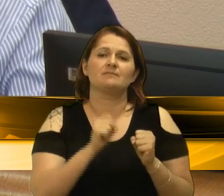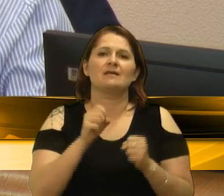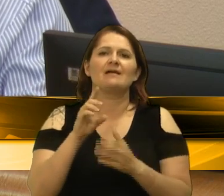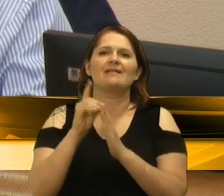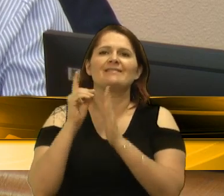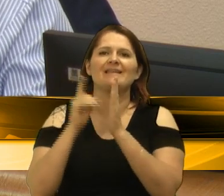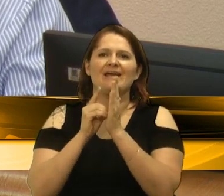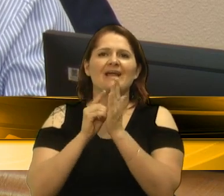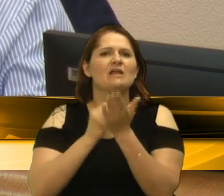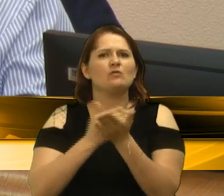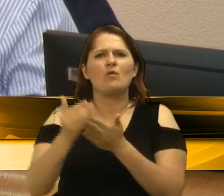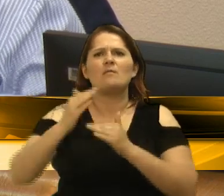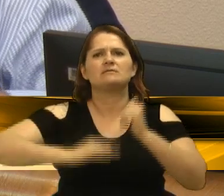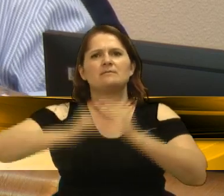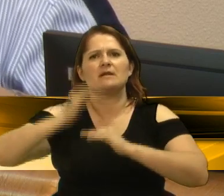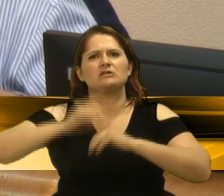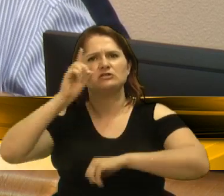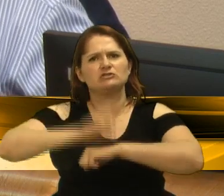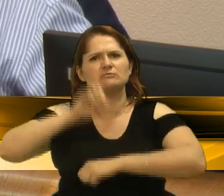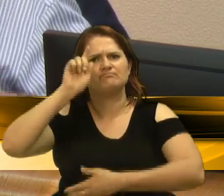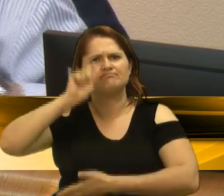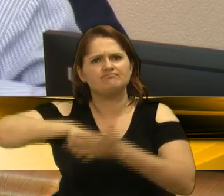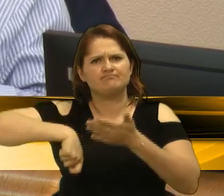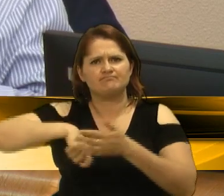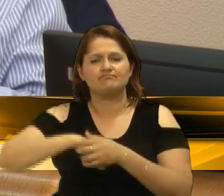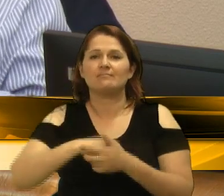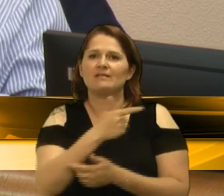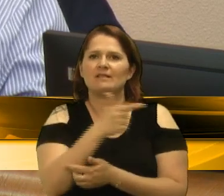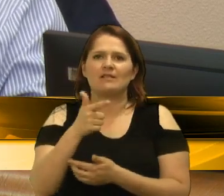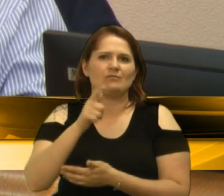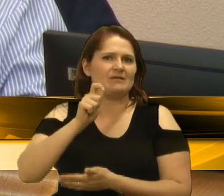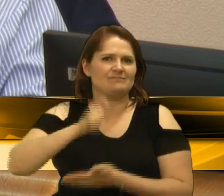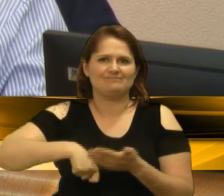data de sua publicação, Caxias do Sul, sem assinaturas.